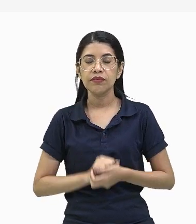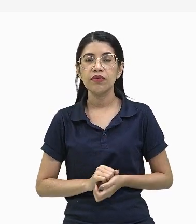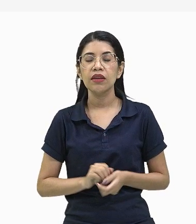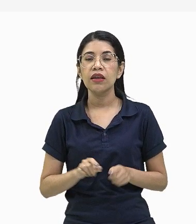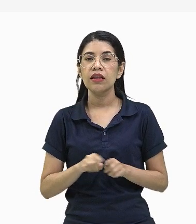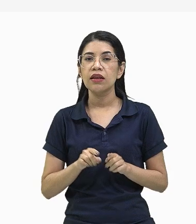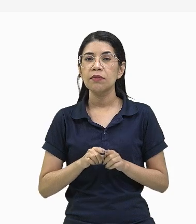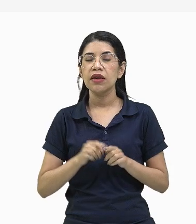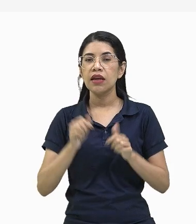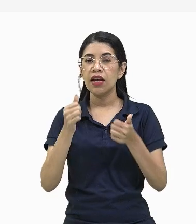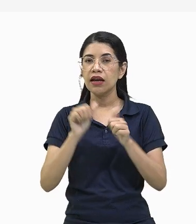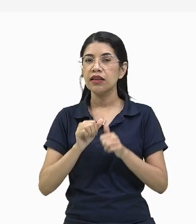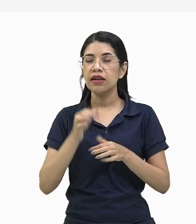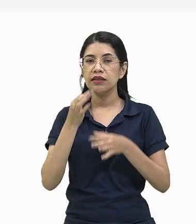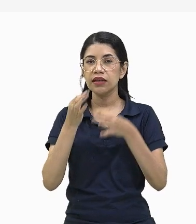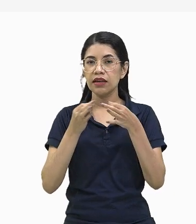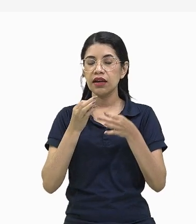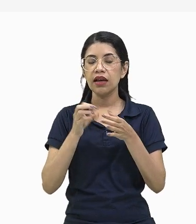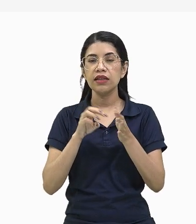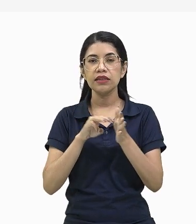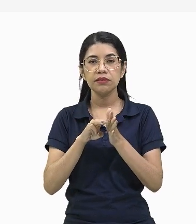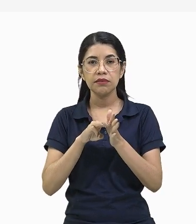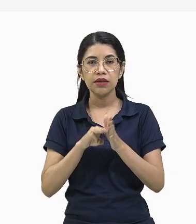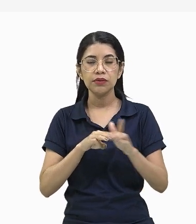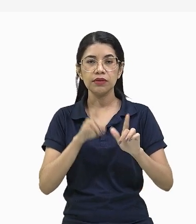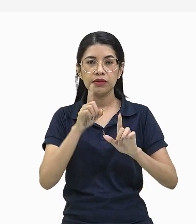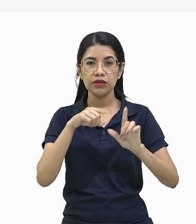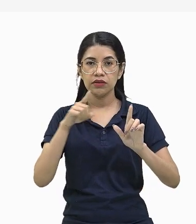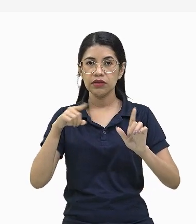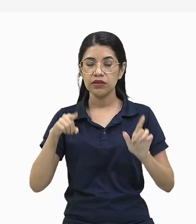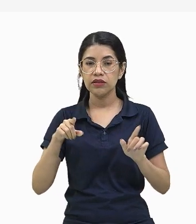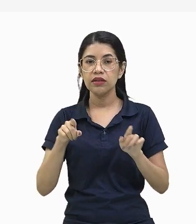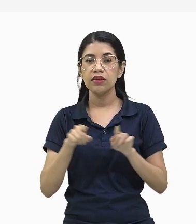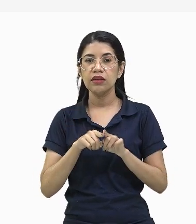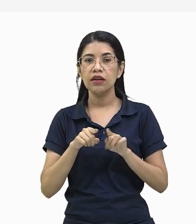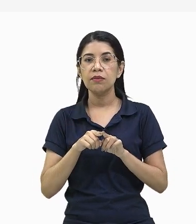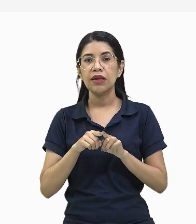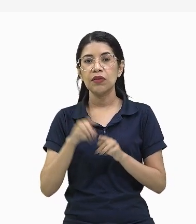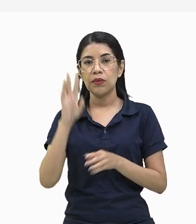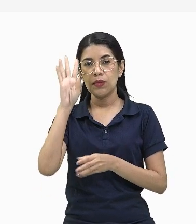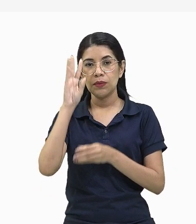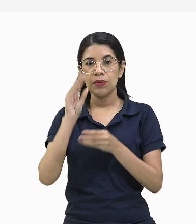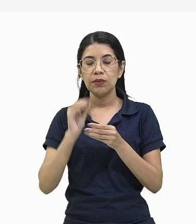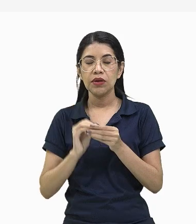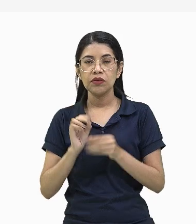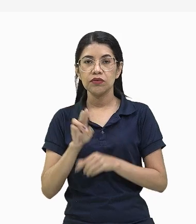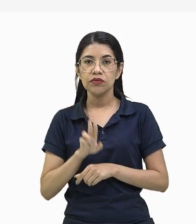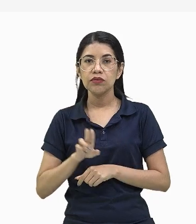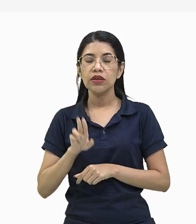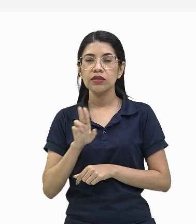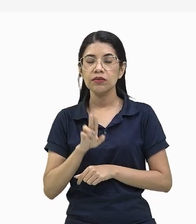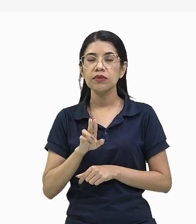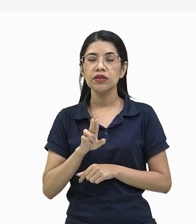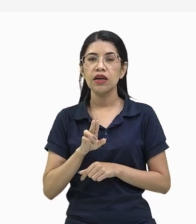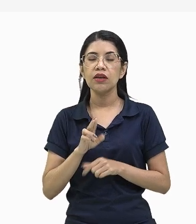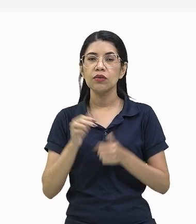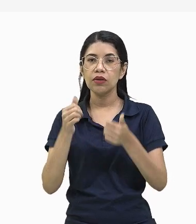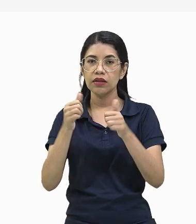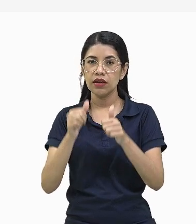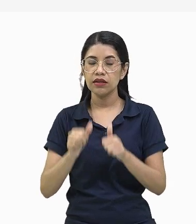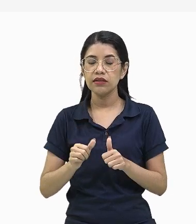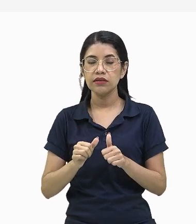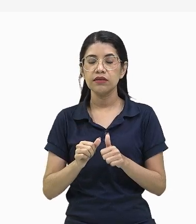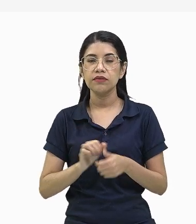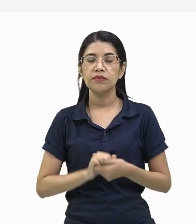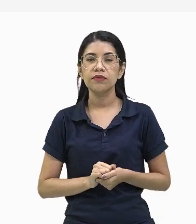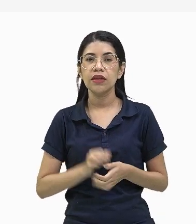critérios de análise, os métodos estatísticos ou interpretativos que serão utilizados, né? Que no caso são um